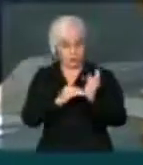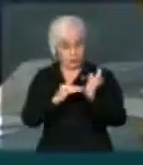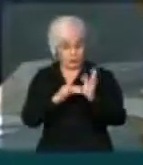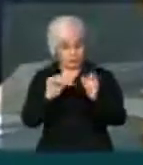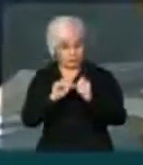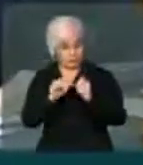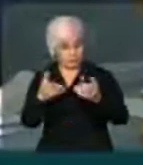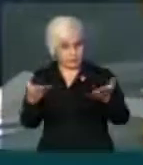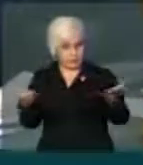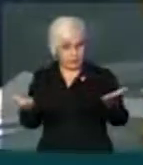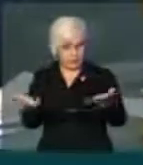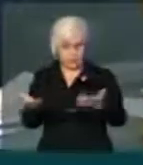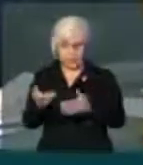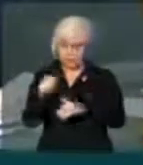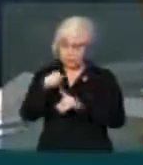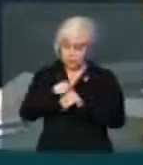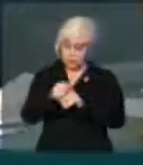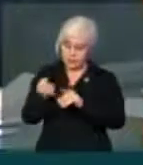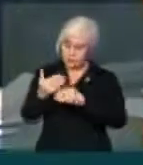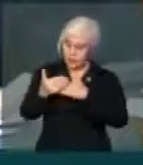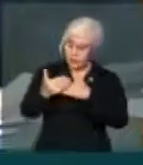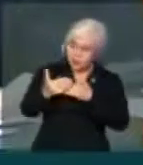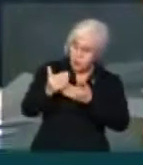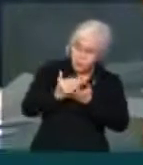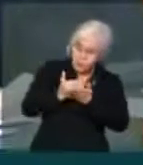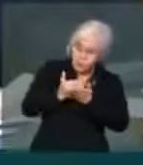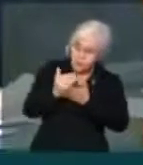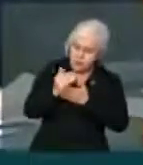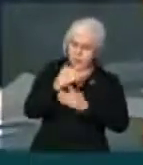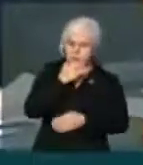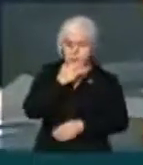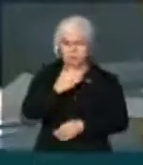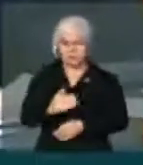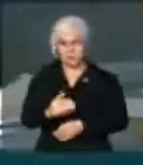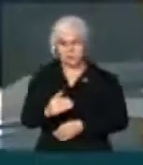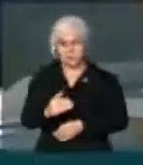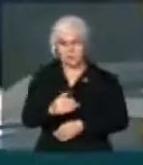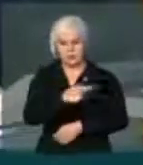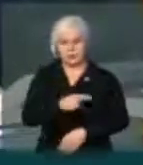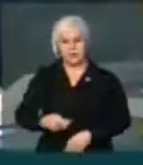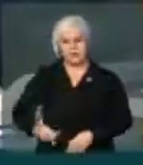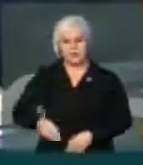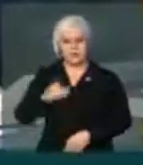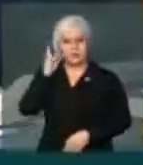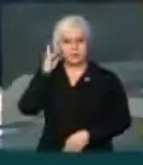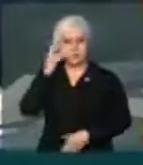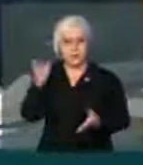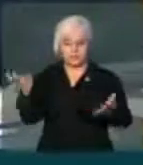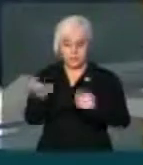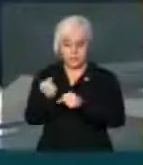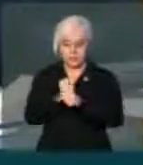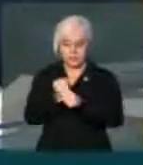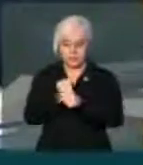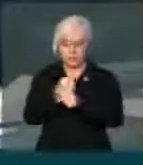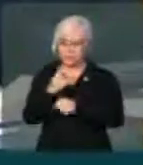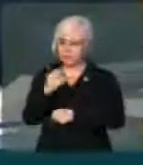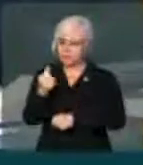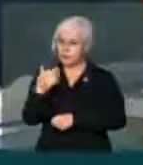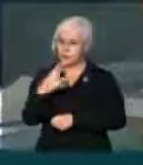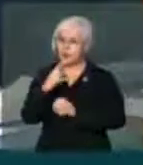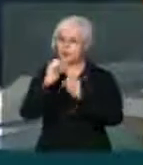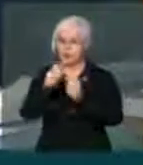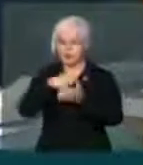fizer, ainda este mês ou logo no começo do mês de dezembro, a presidenta Dilma, ainda neste mandato, terá condições